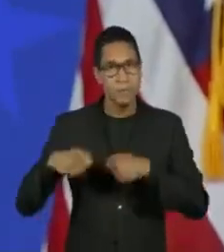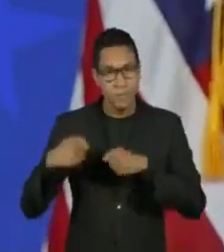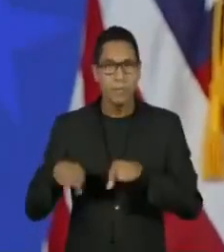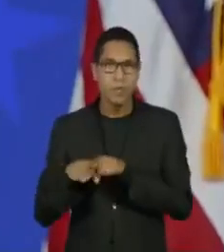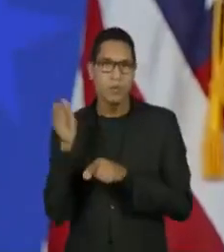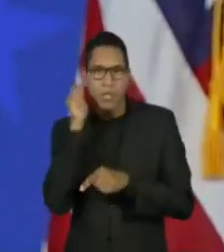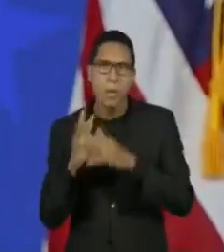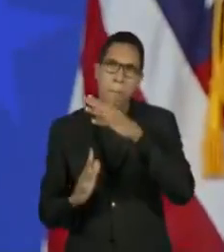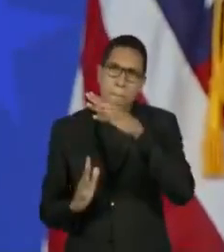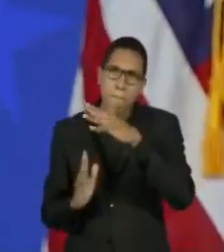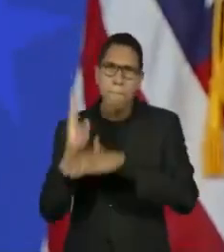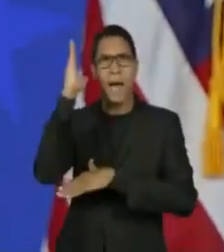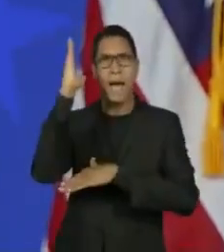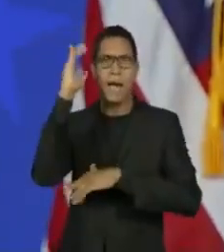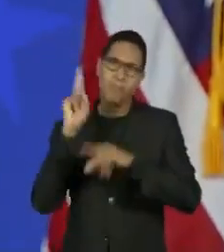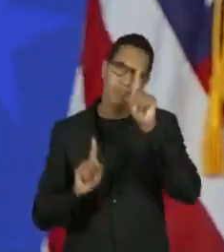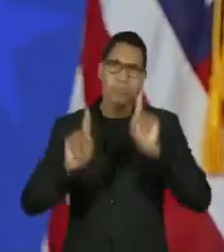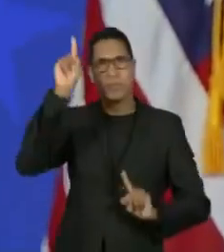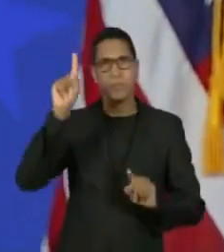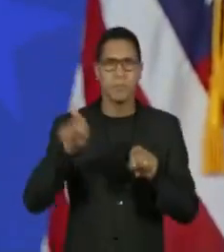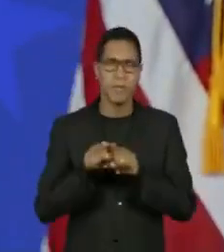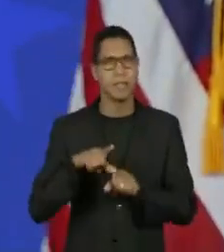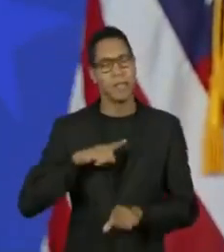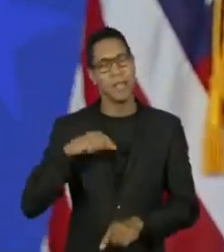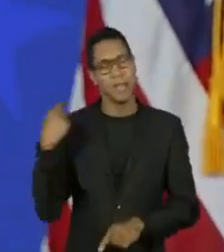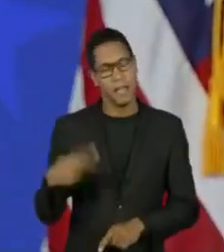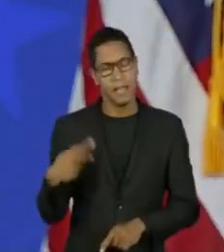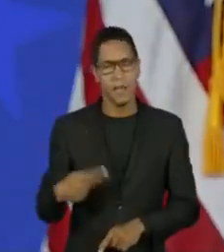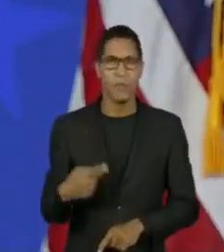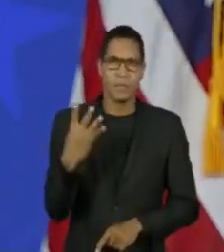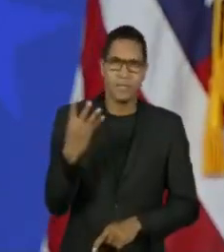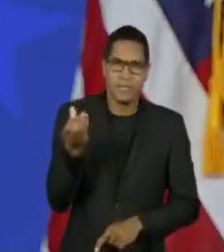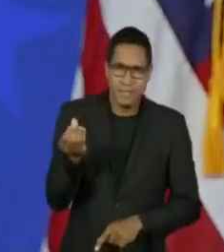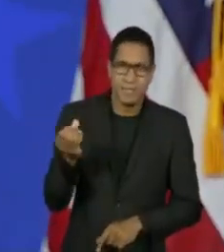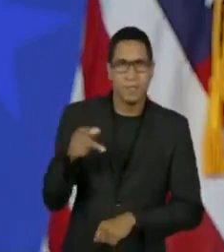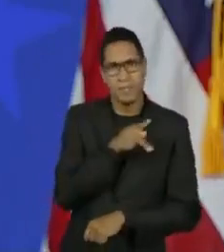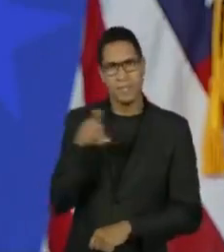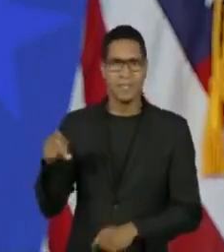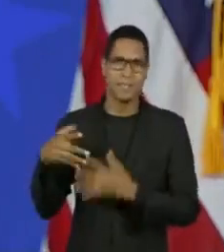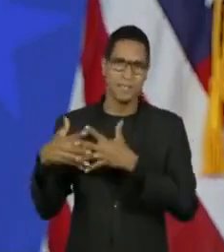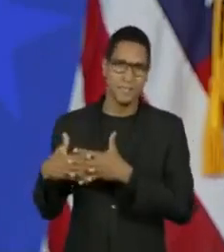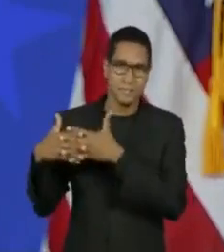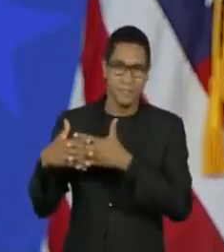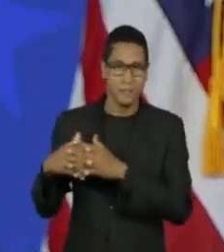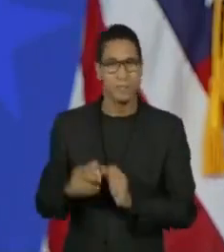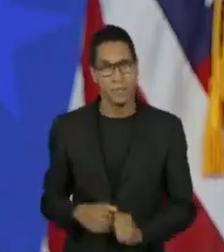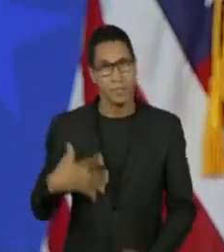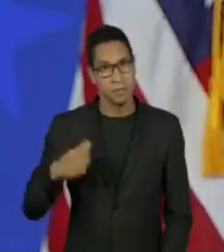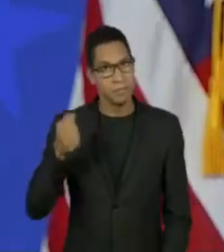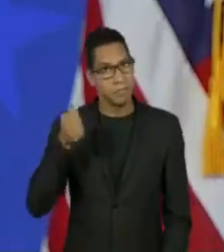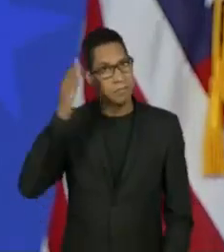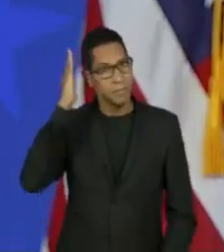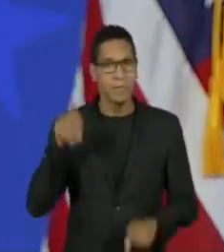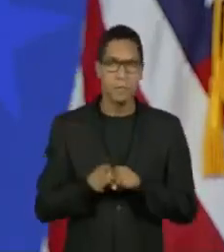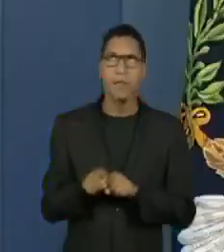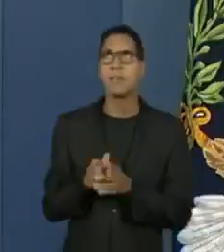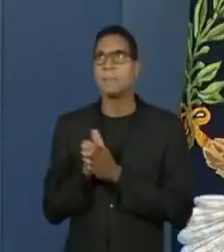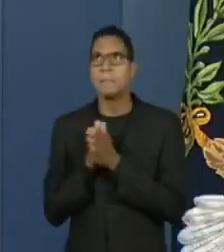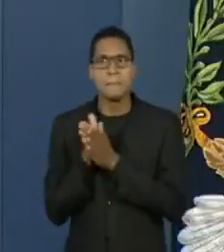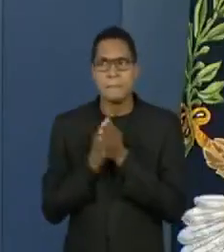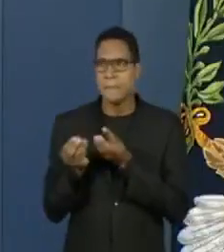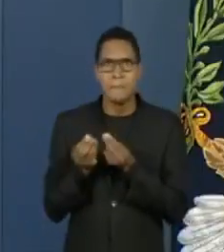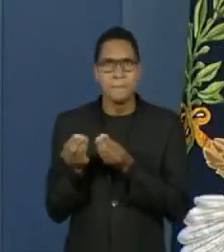ser eleito o 46º presidente dos Estados Unidos. Enquanto Biden saboreia a possível